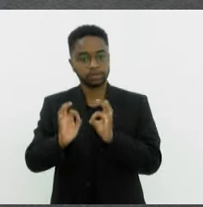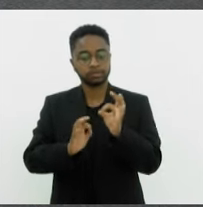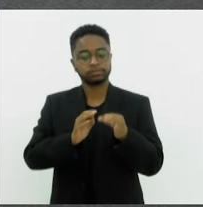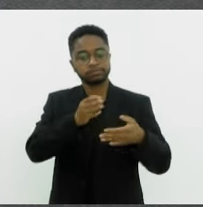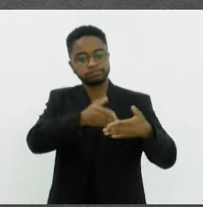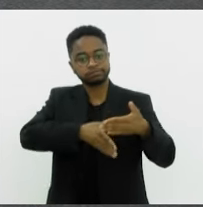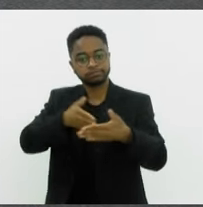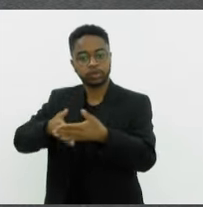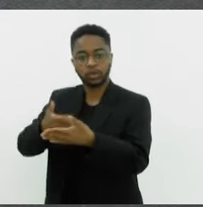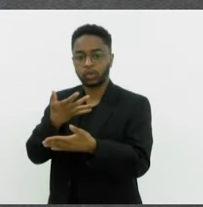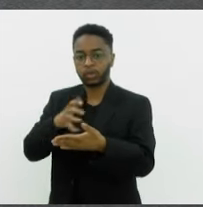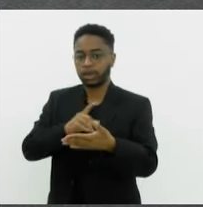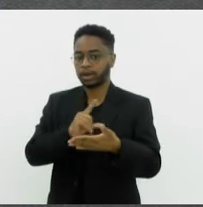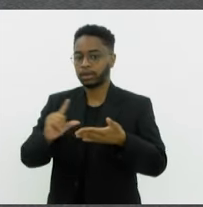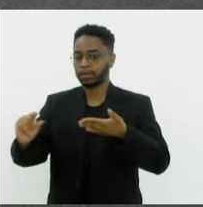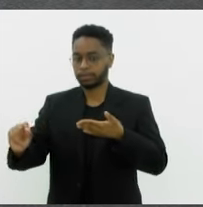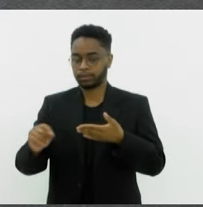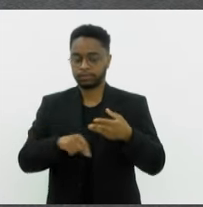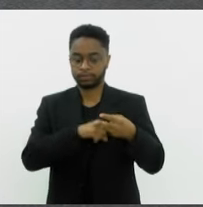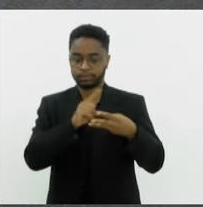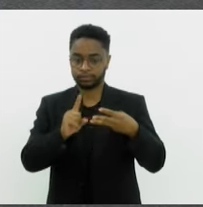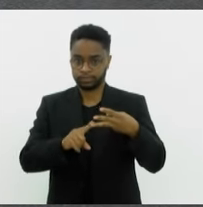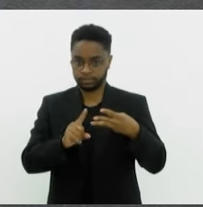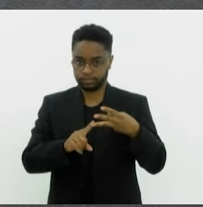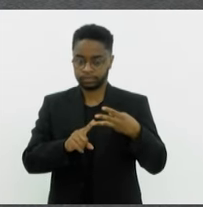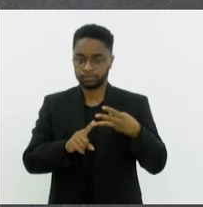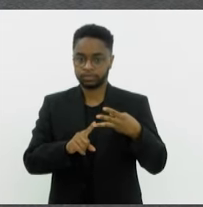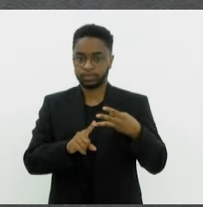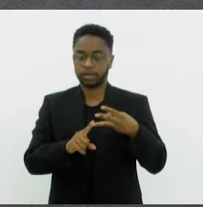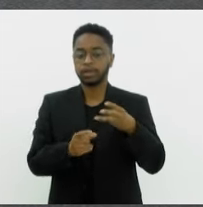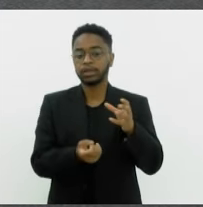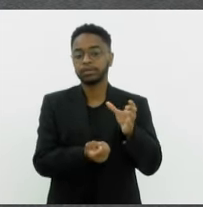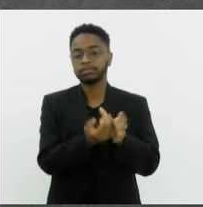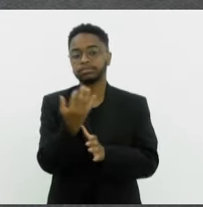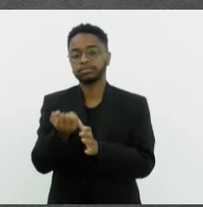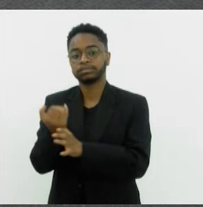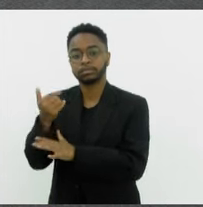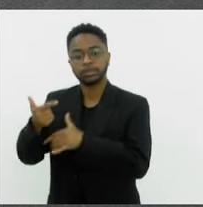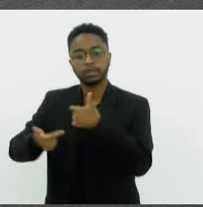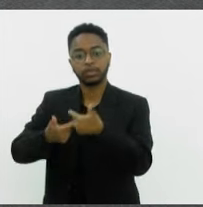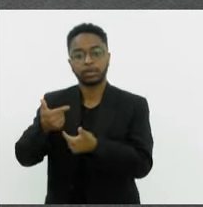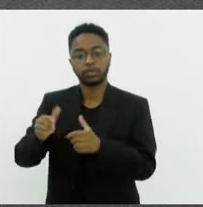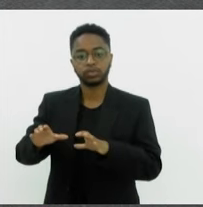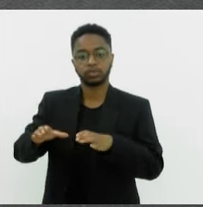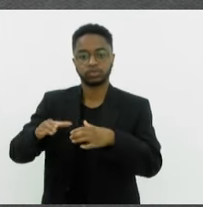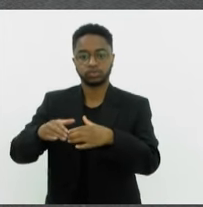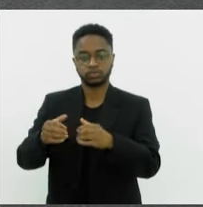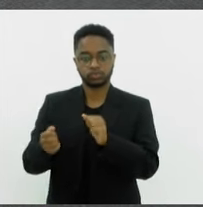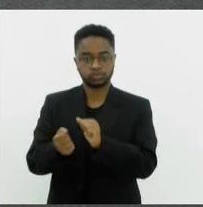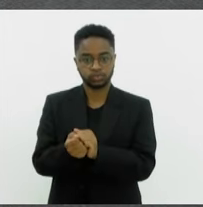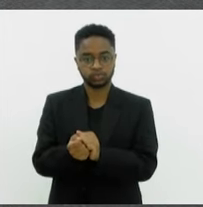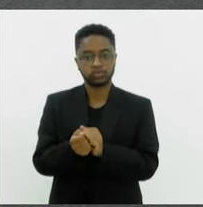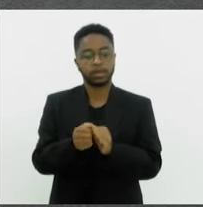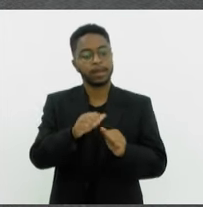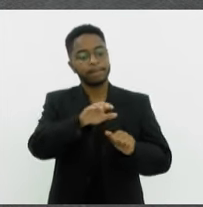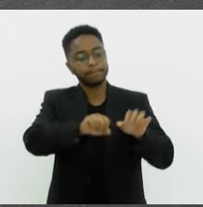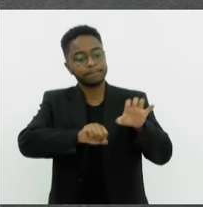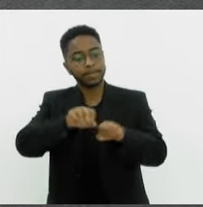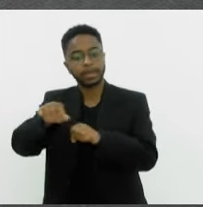não sair. Nossa terceira tarefa é produzir no trabalho coletivo, colher muito